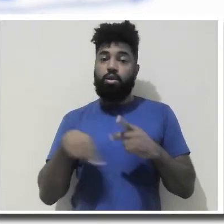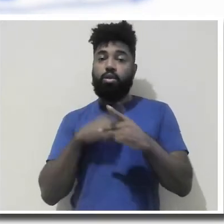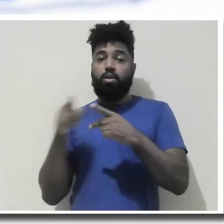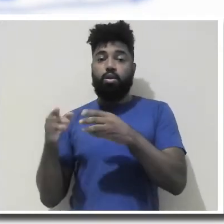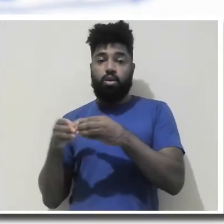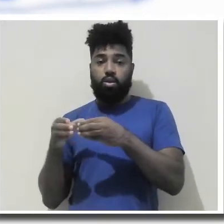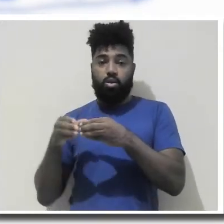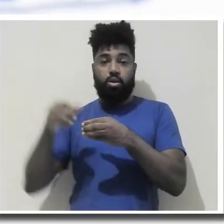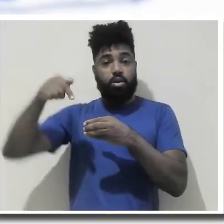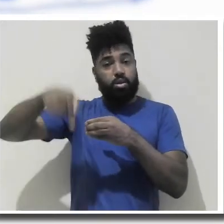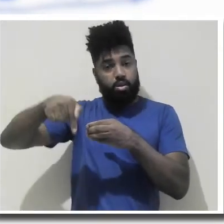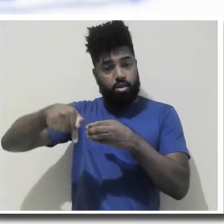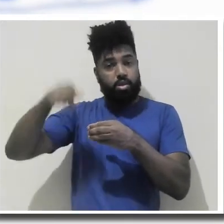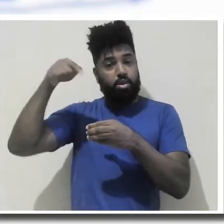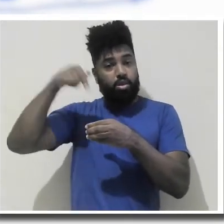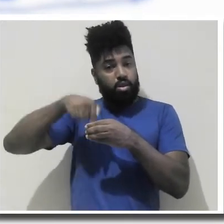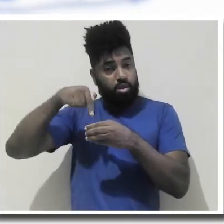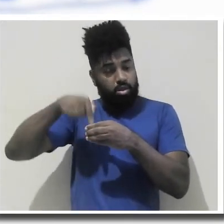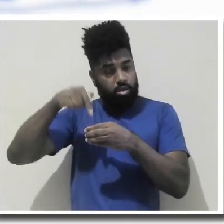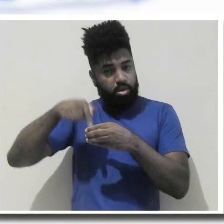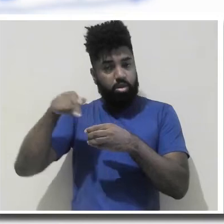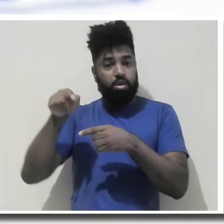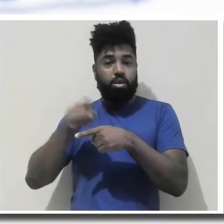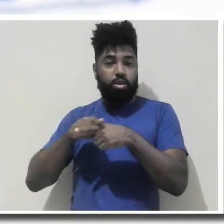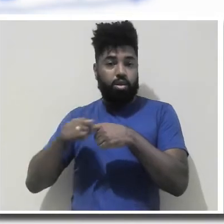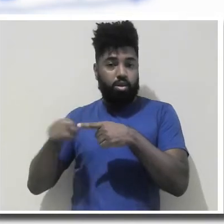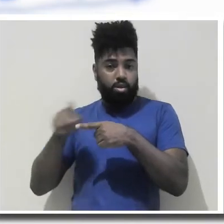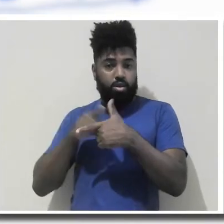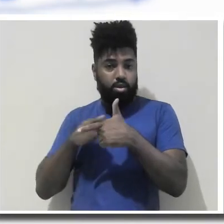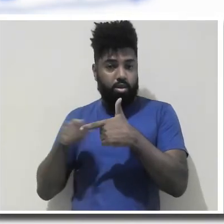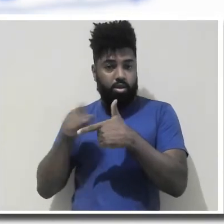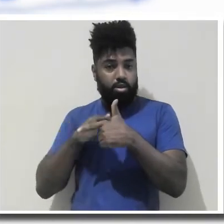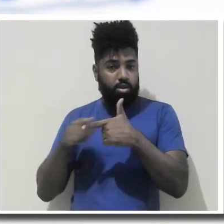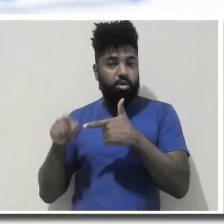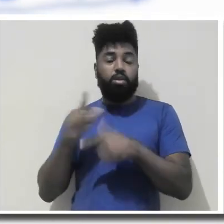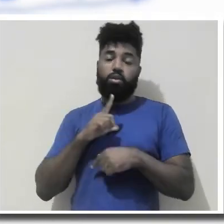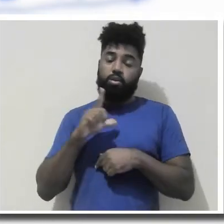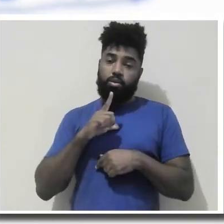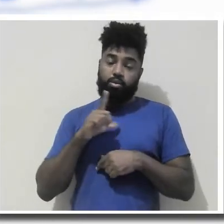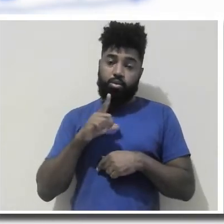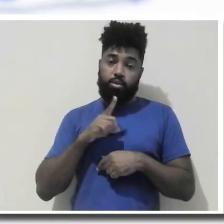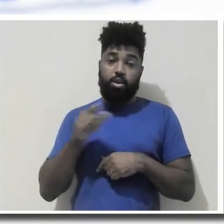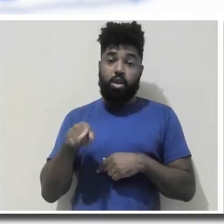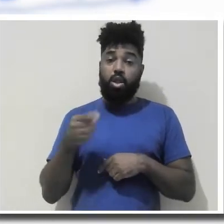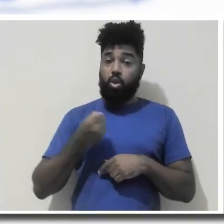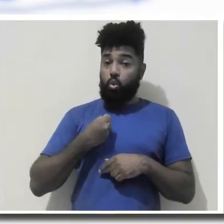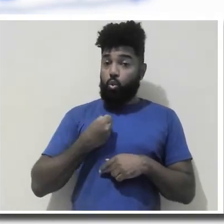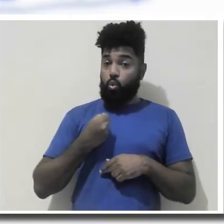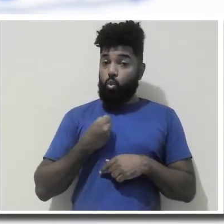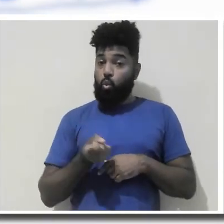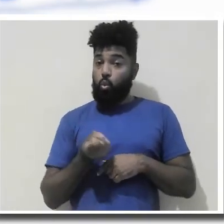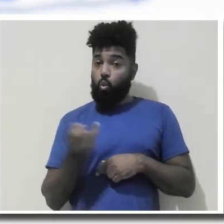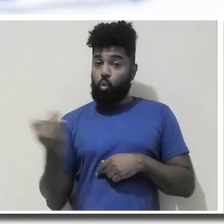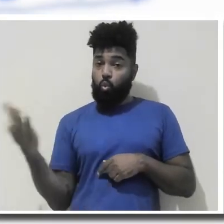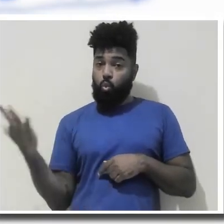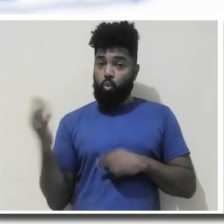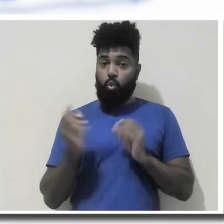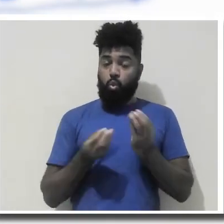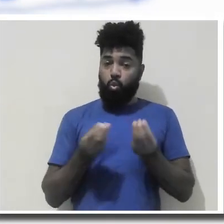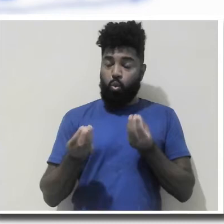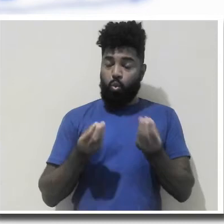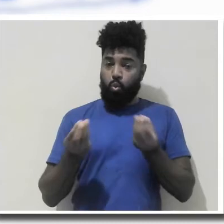numéricos. Portanto, temos aí o conjunto dos racionais, que são todos os números da forma